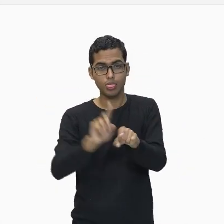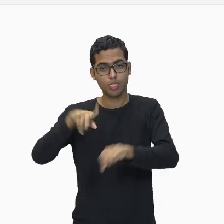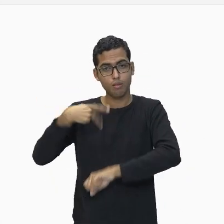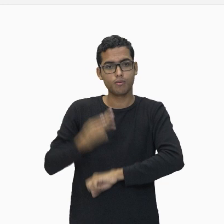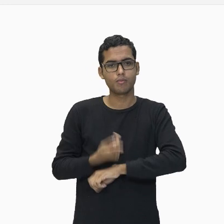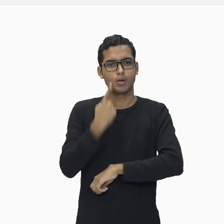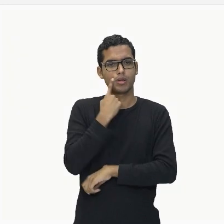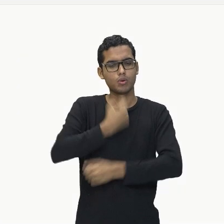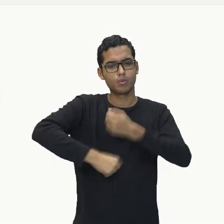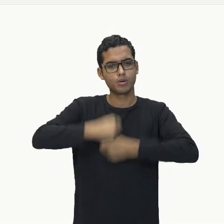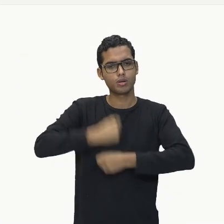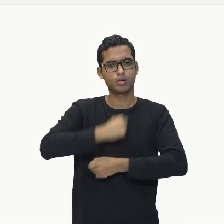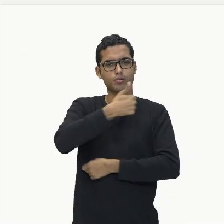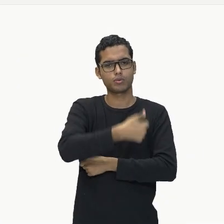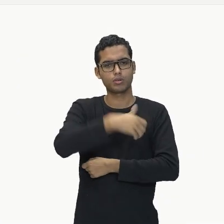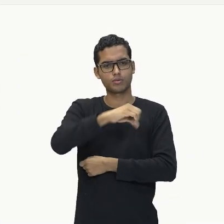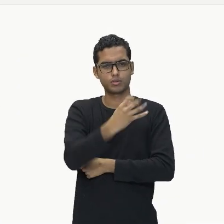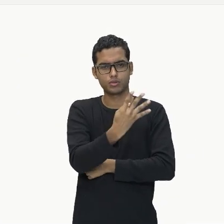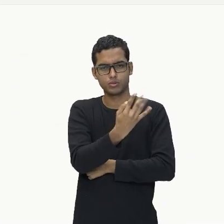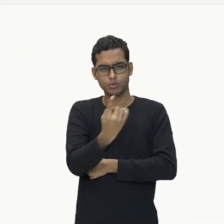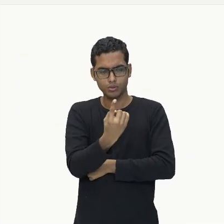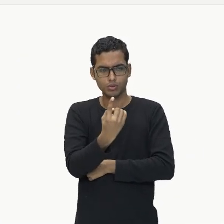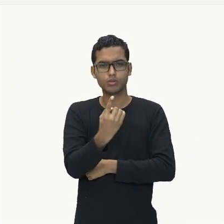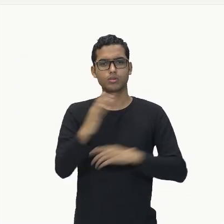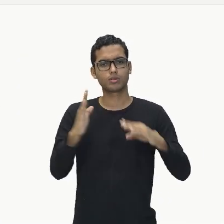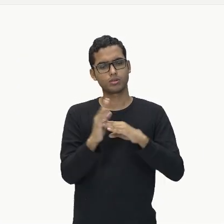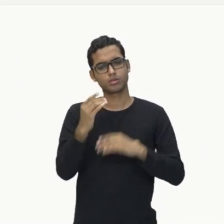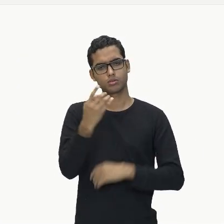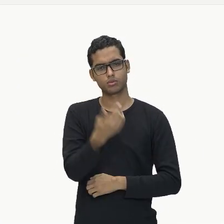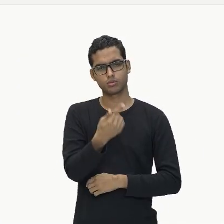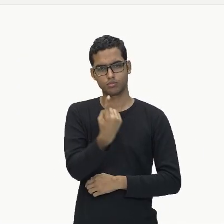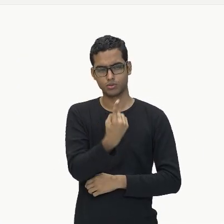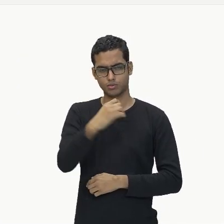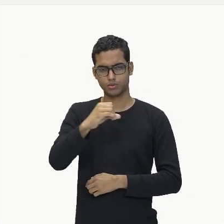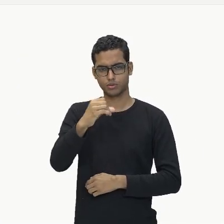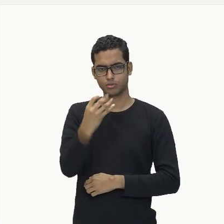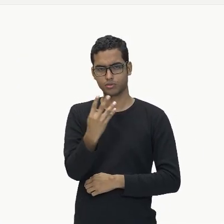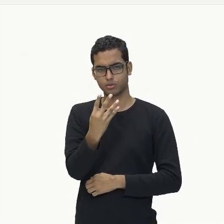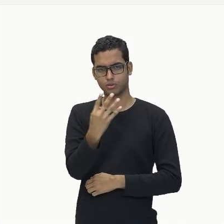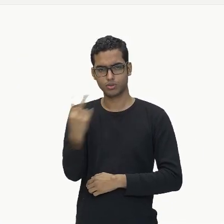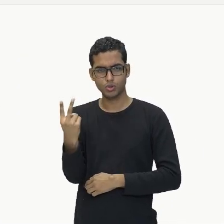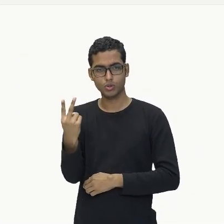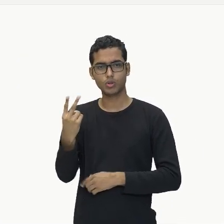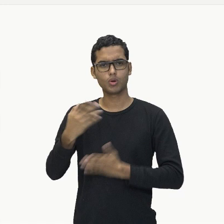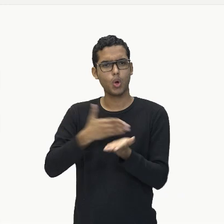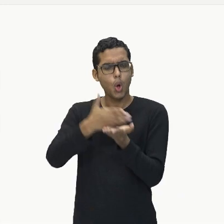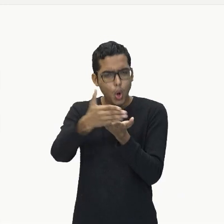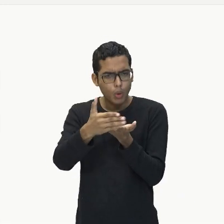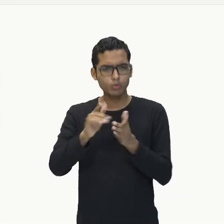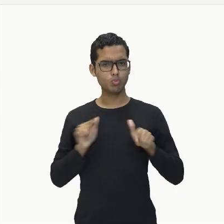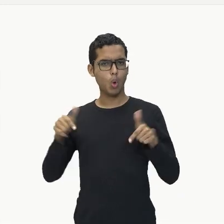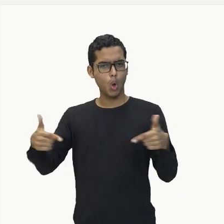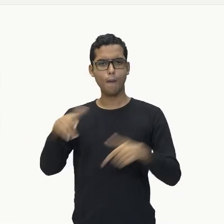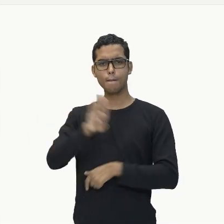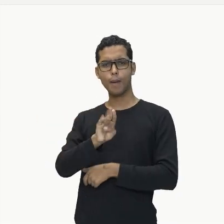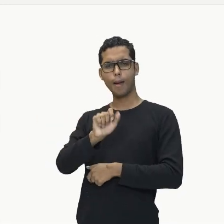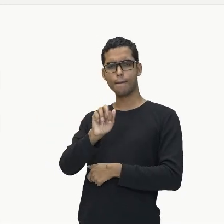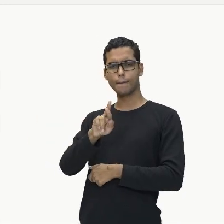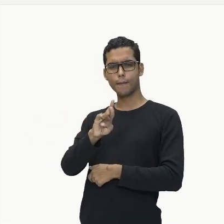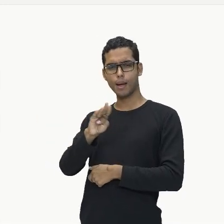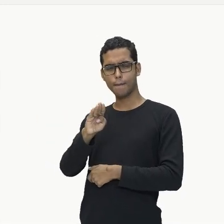1941/42, ocorreu a Operação Barbarossa. O que foi isso, professor? Foi uma